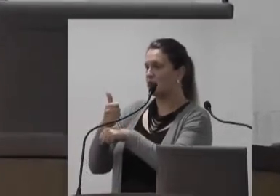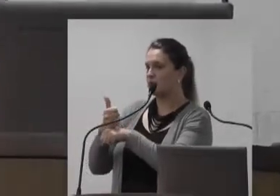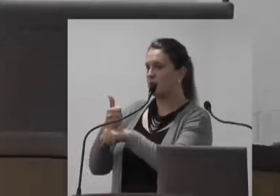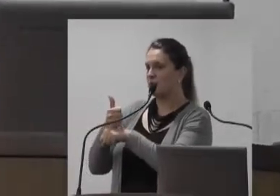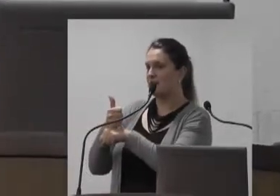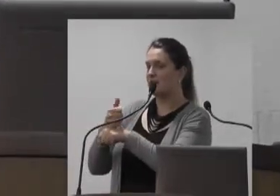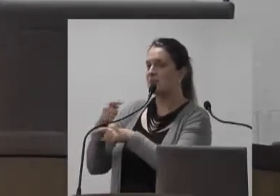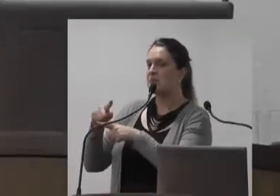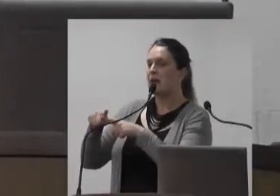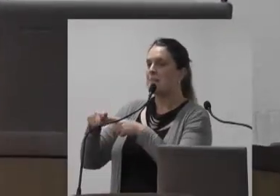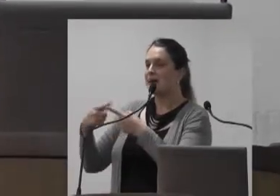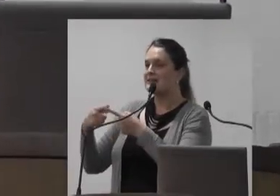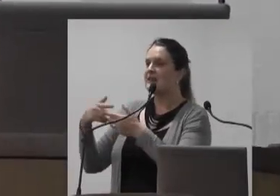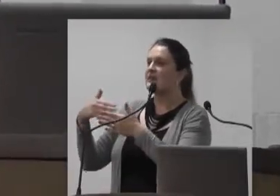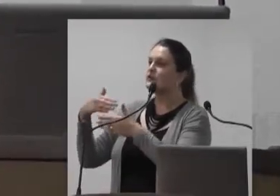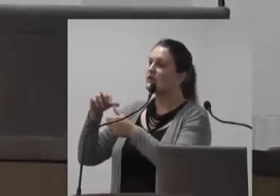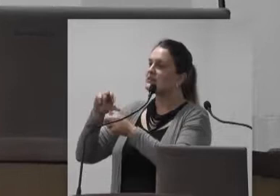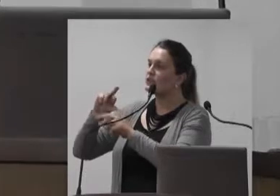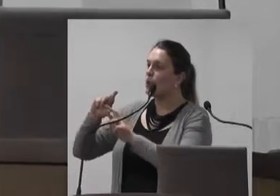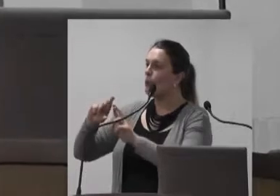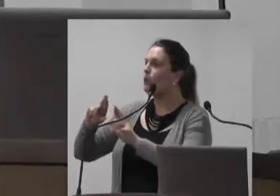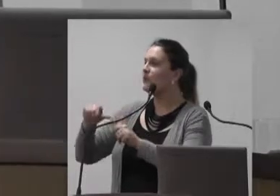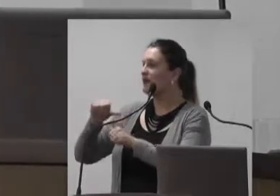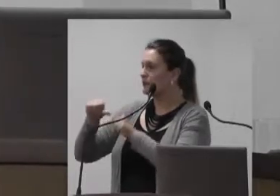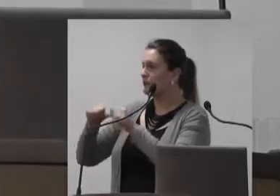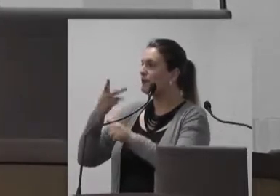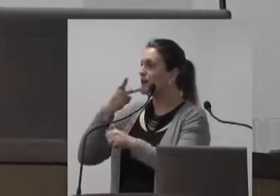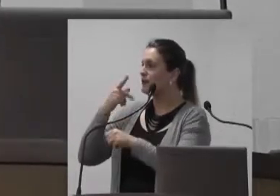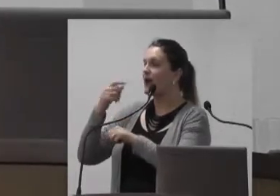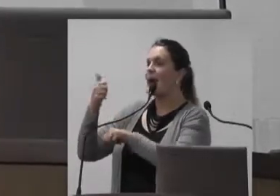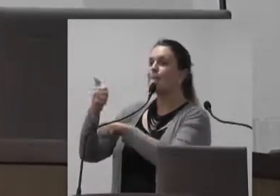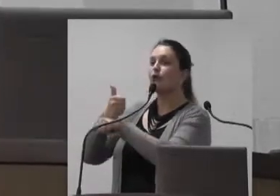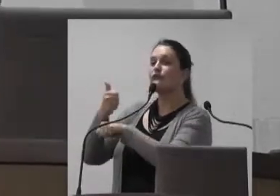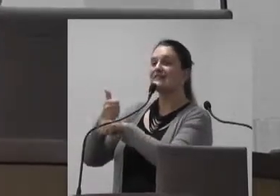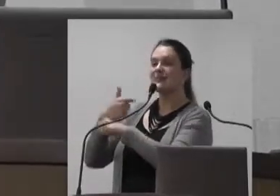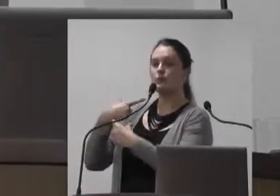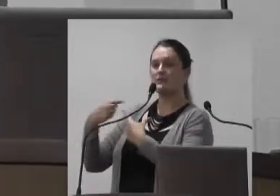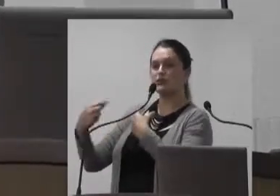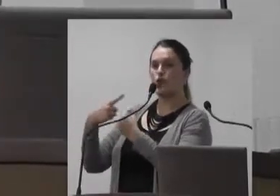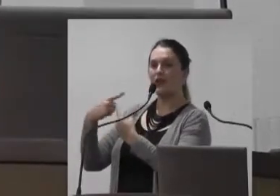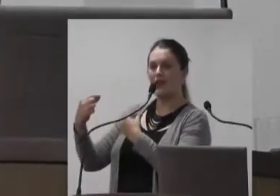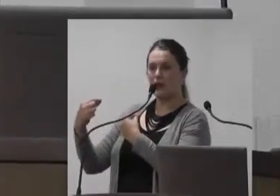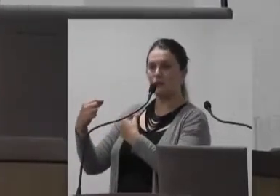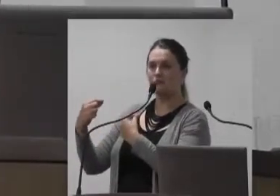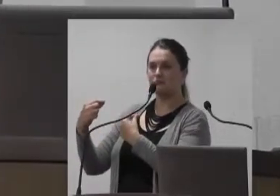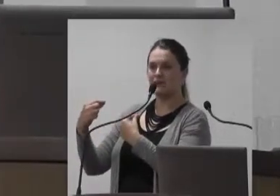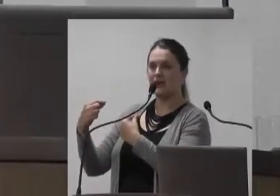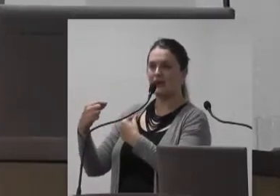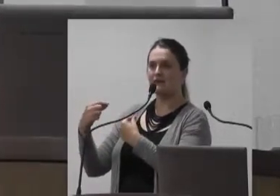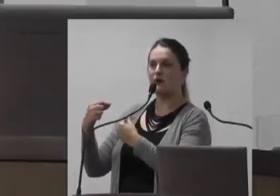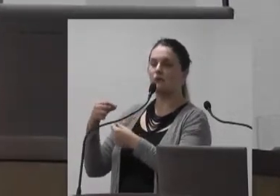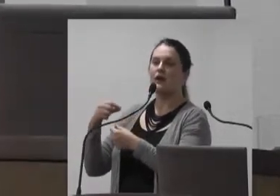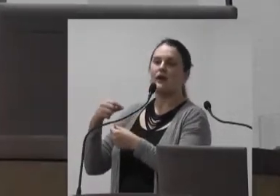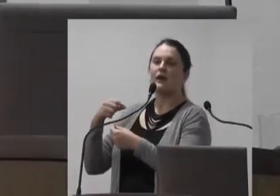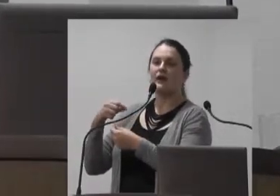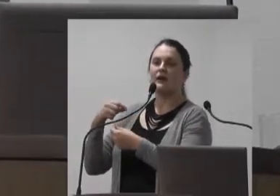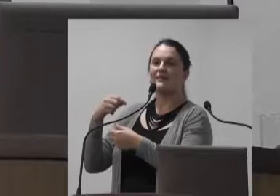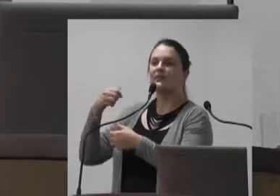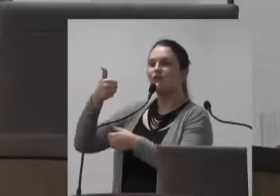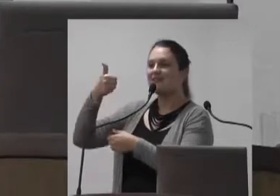trabalhar profissionalmente. Mas aí as coisas foram mudando. Eu falo que a profissão me escolheu, né?